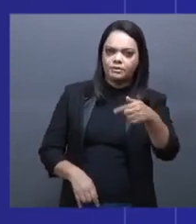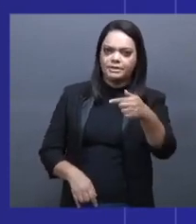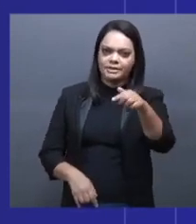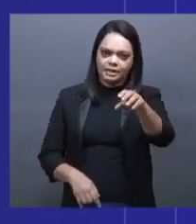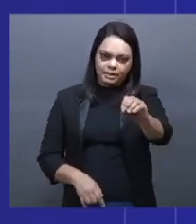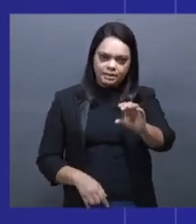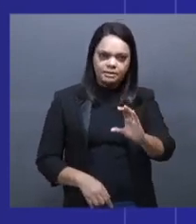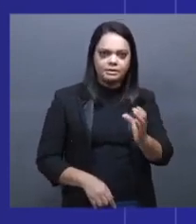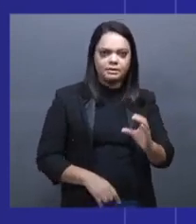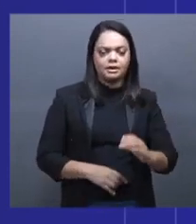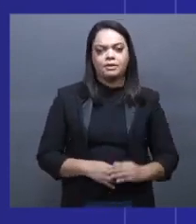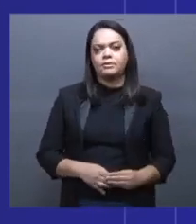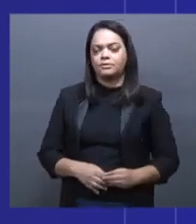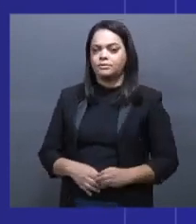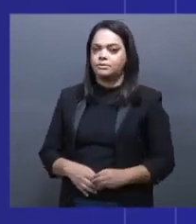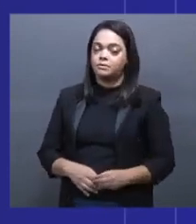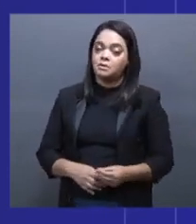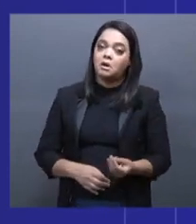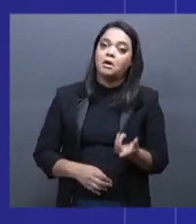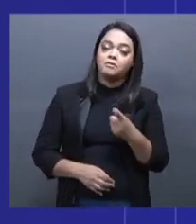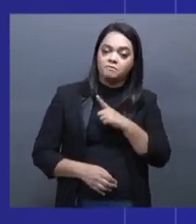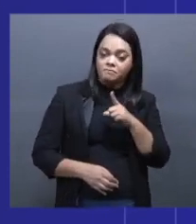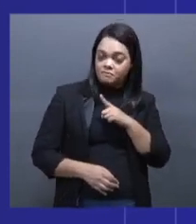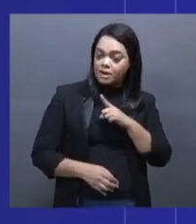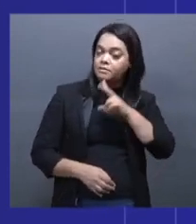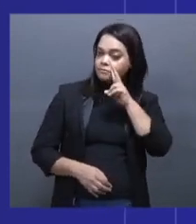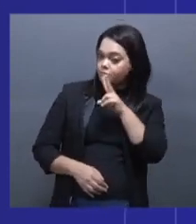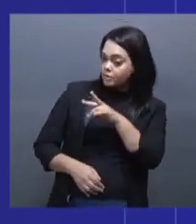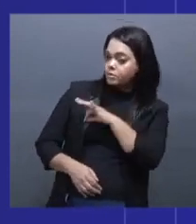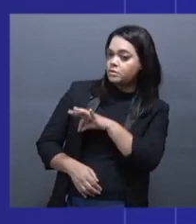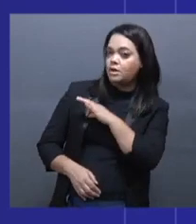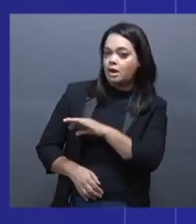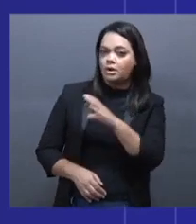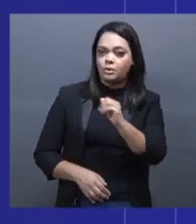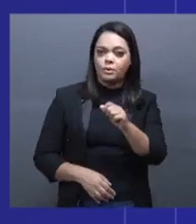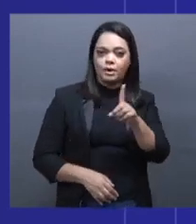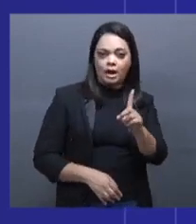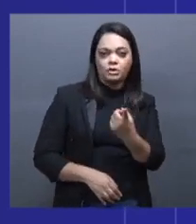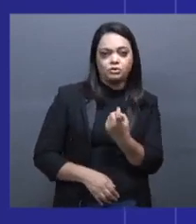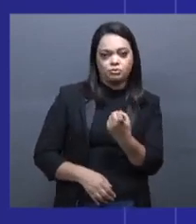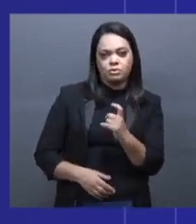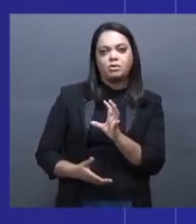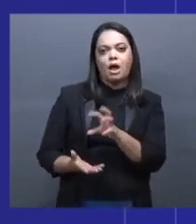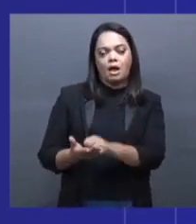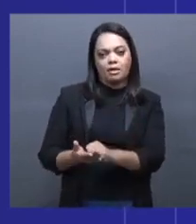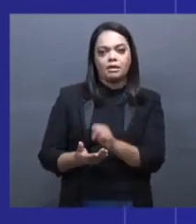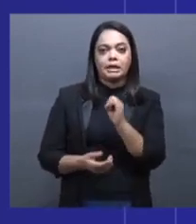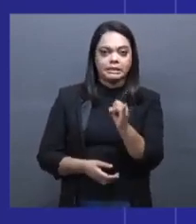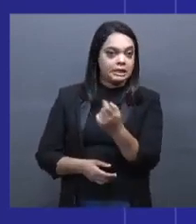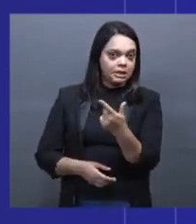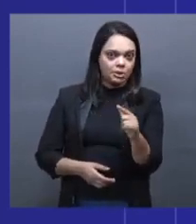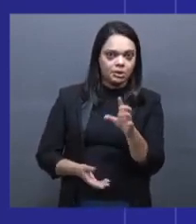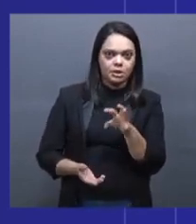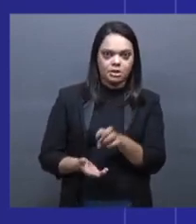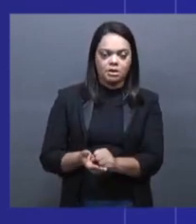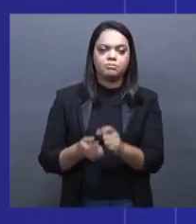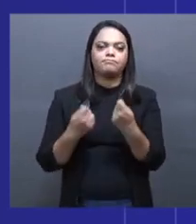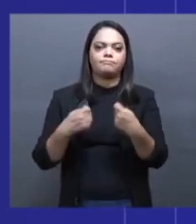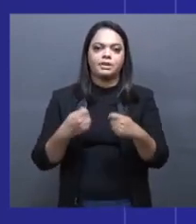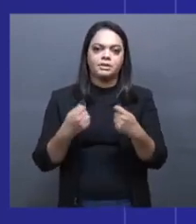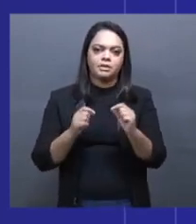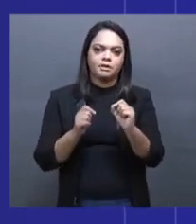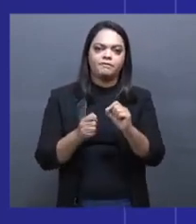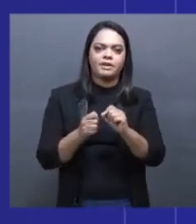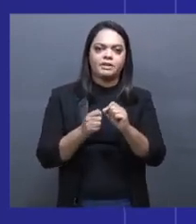28.559,70. A renda vai ser verificada através do CAD Único para os inscritos no sistema. Quem não estiver inscrito